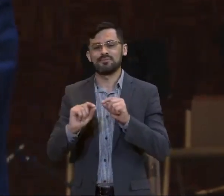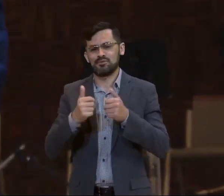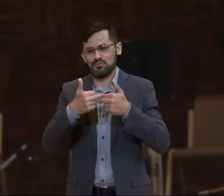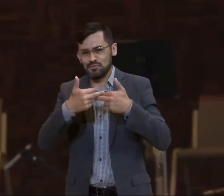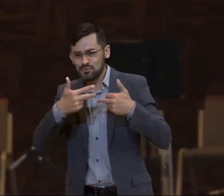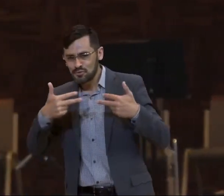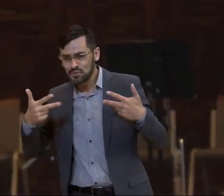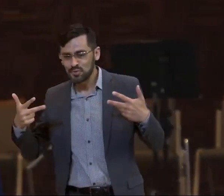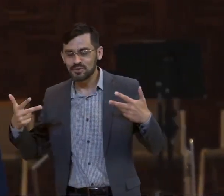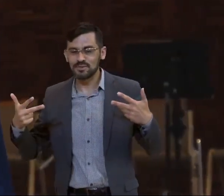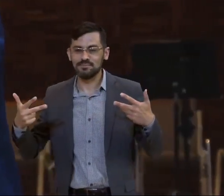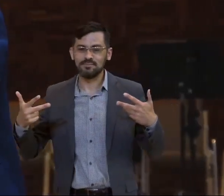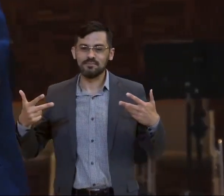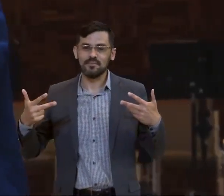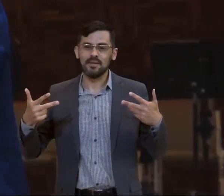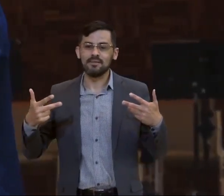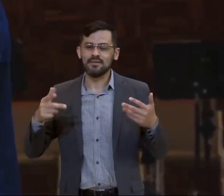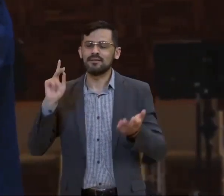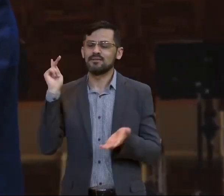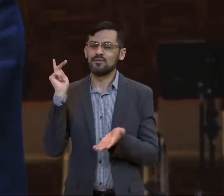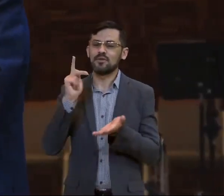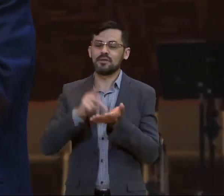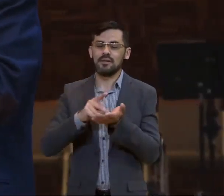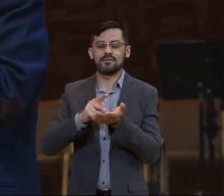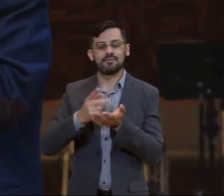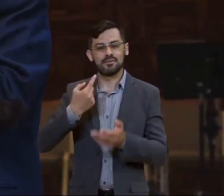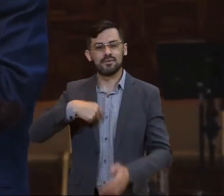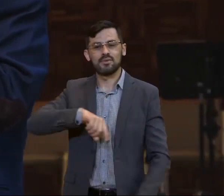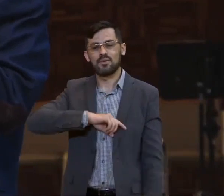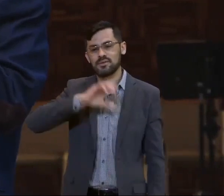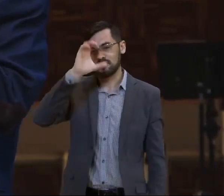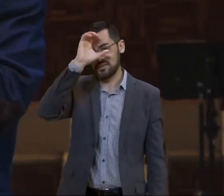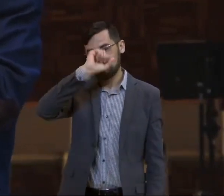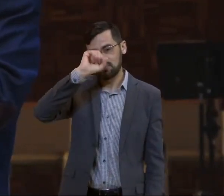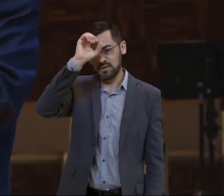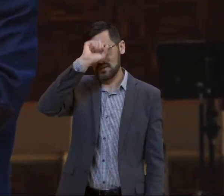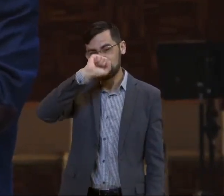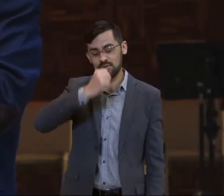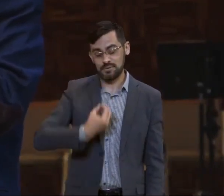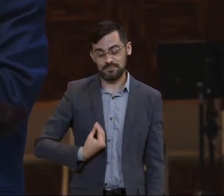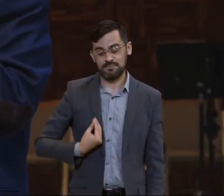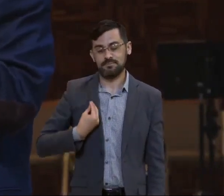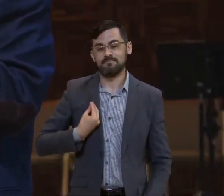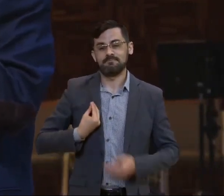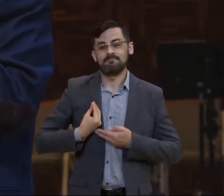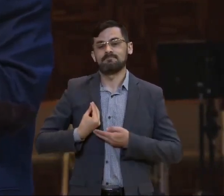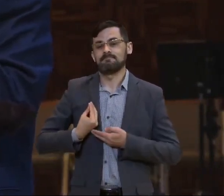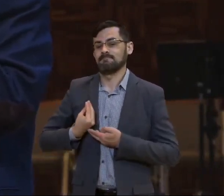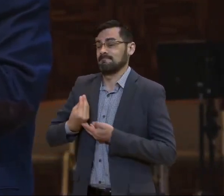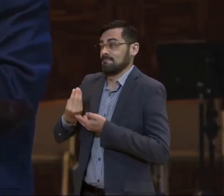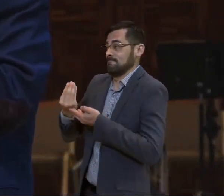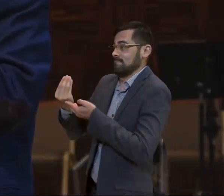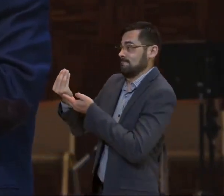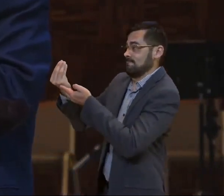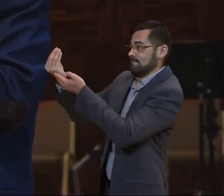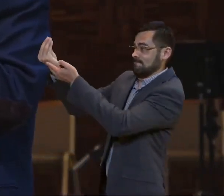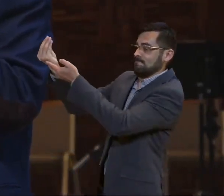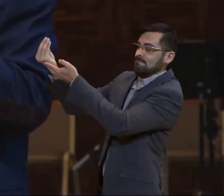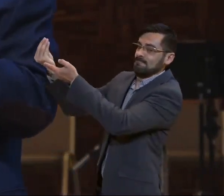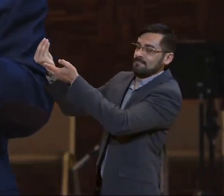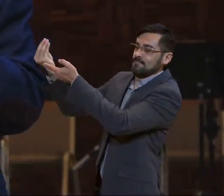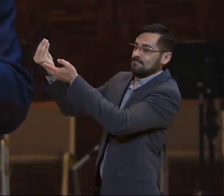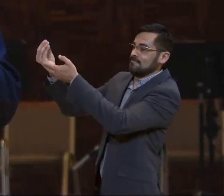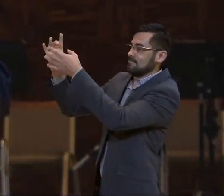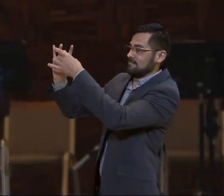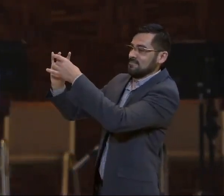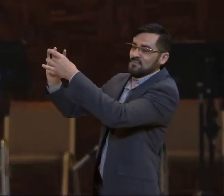falei. É quando a gente aprende a colocar a nossa vida no altar de Deus. Quando